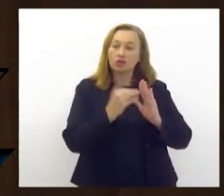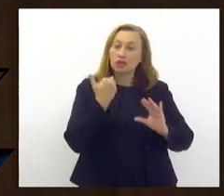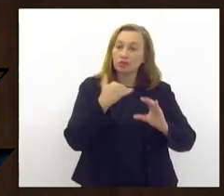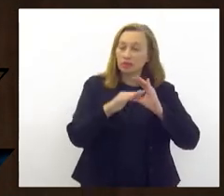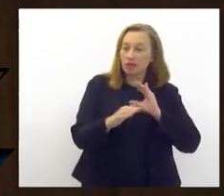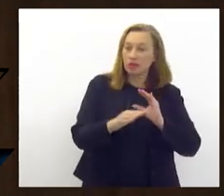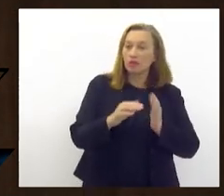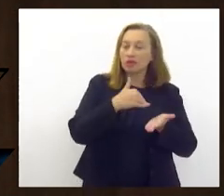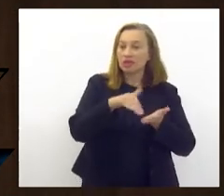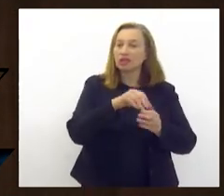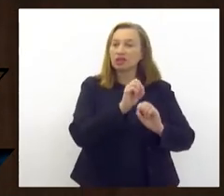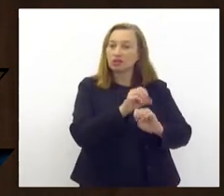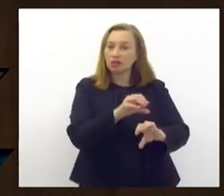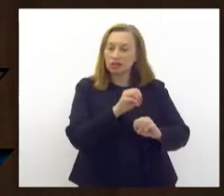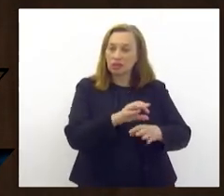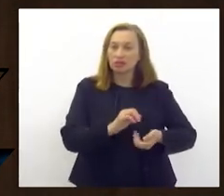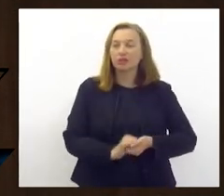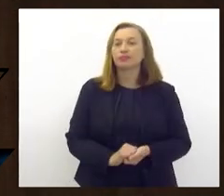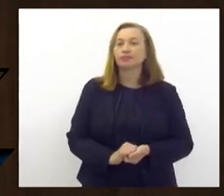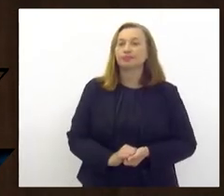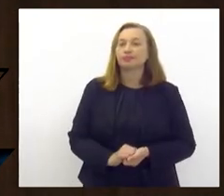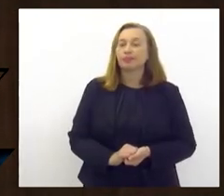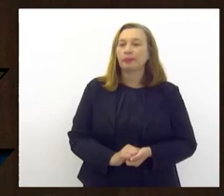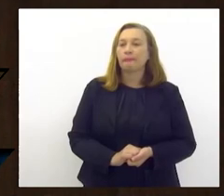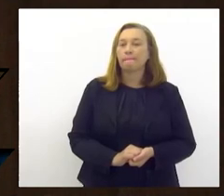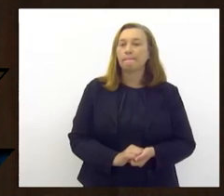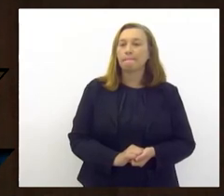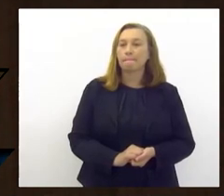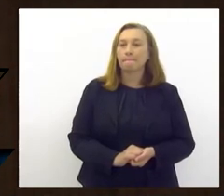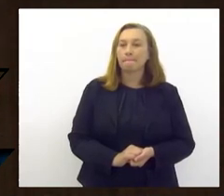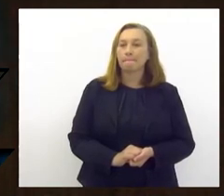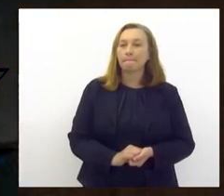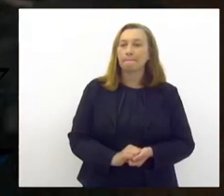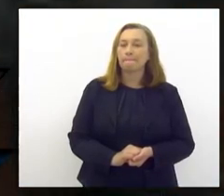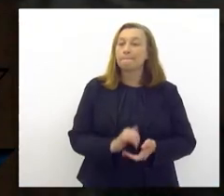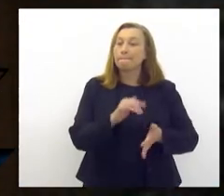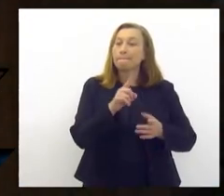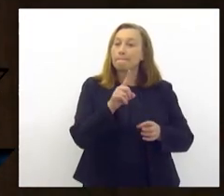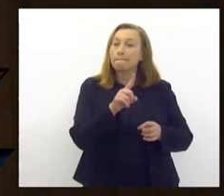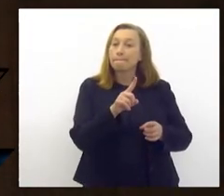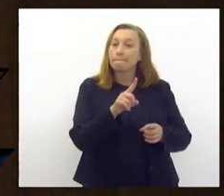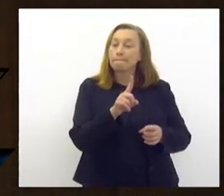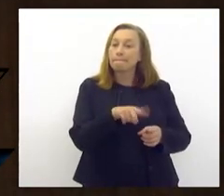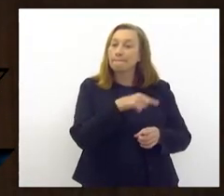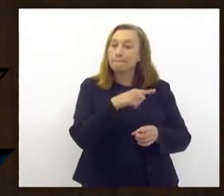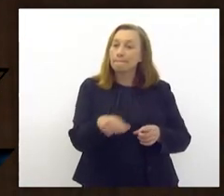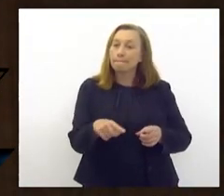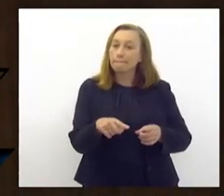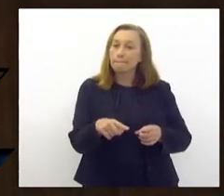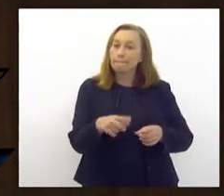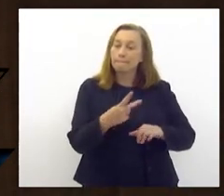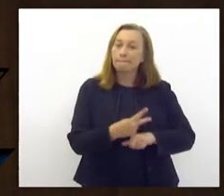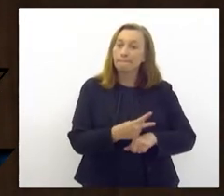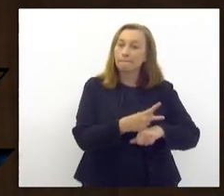que a SEDUC, de forma absolutamente unilateral, cortou a gratificação de difícil